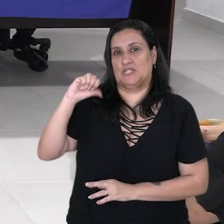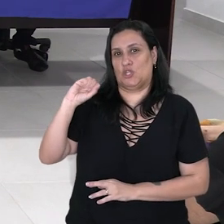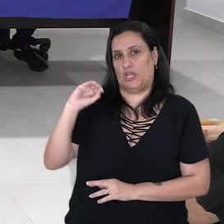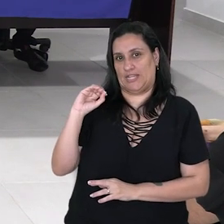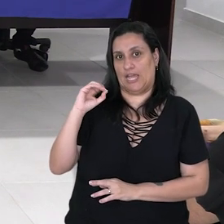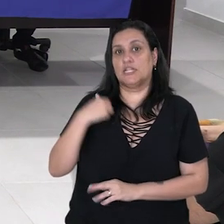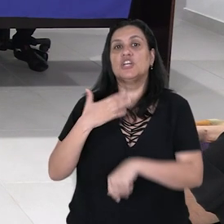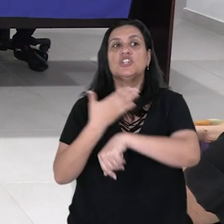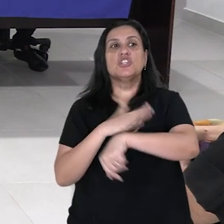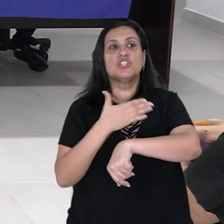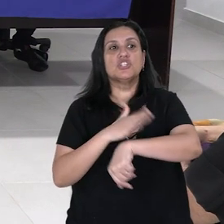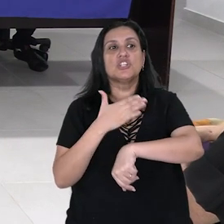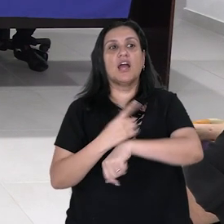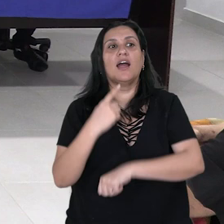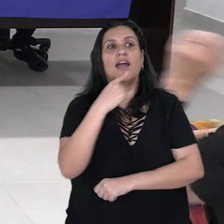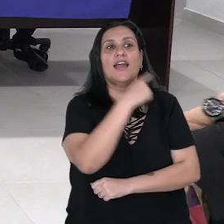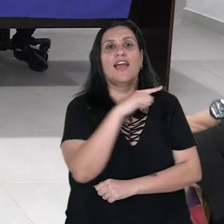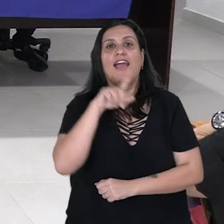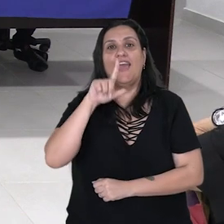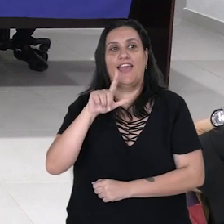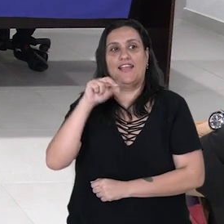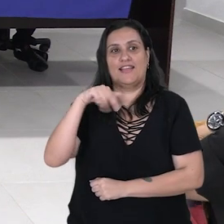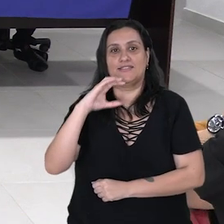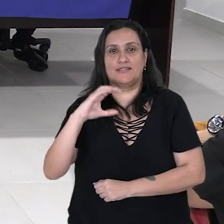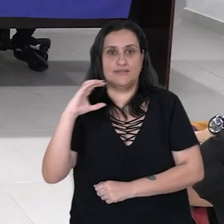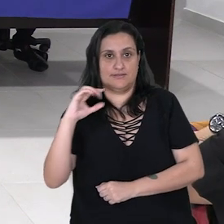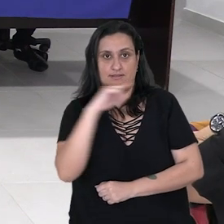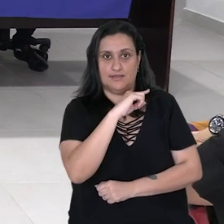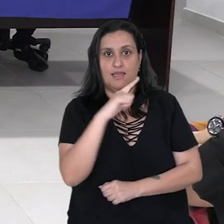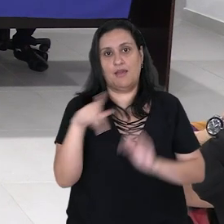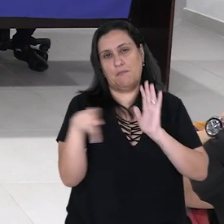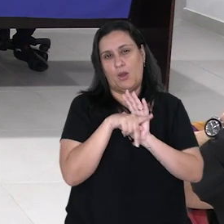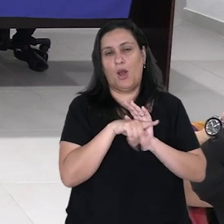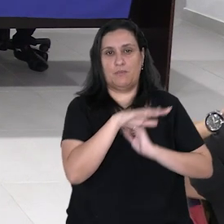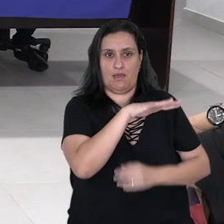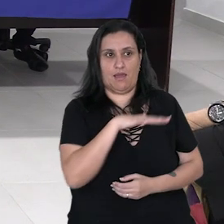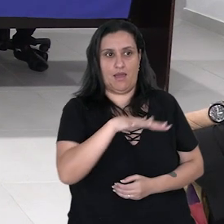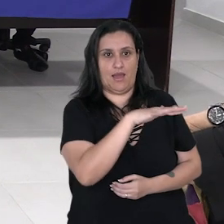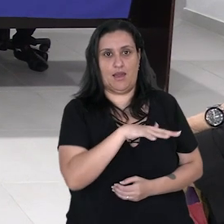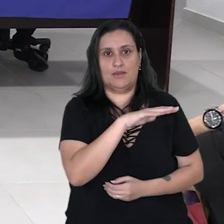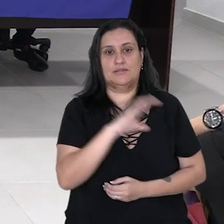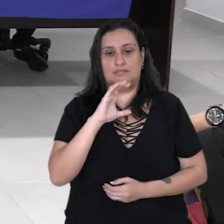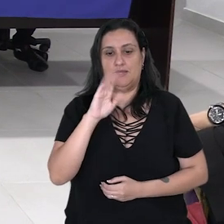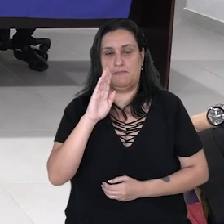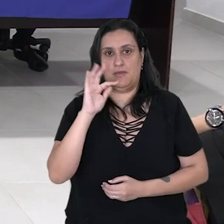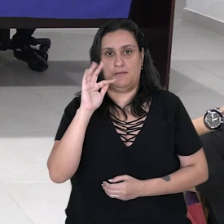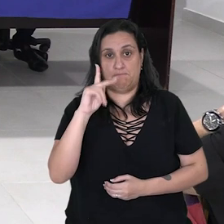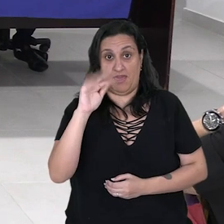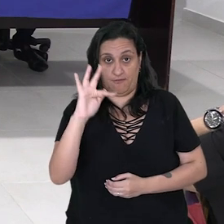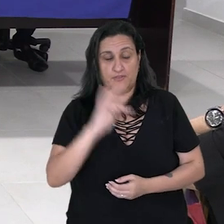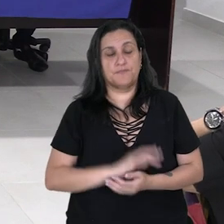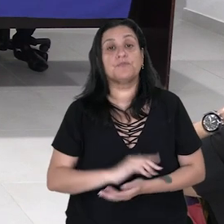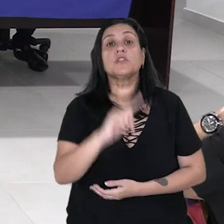ser estagiário aqui no antigo LNCC, que era no próprio terreno do CBPF. E